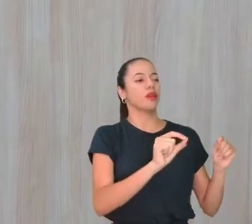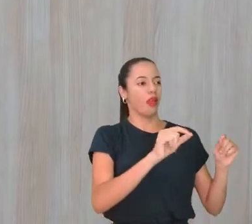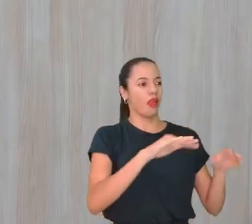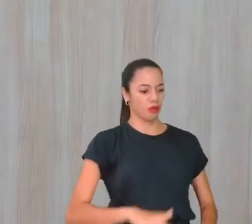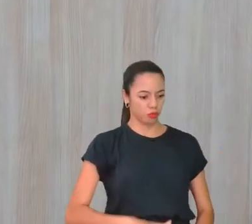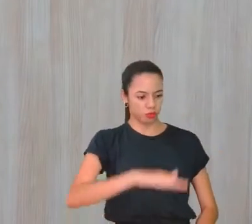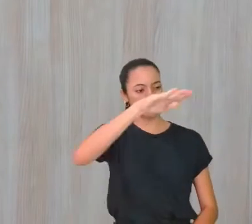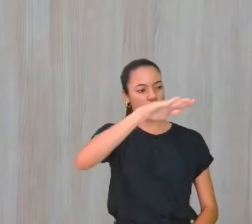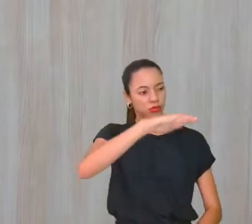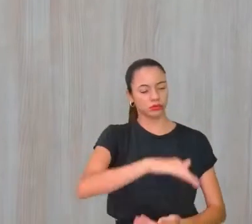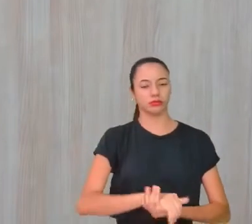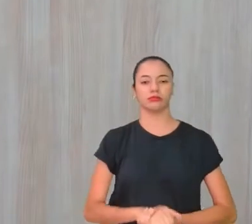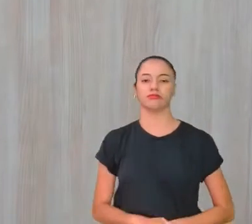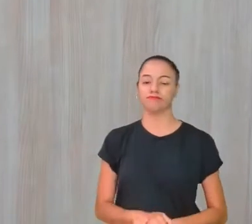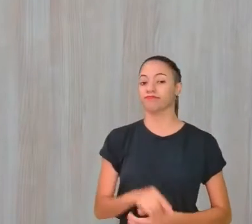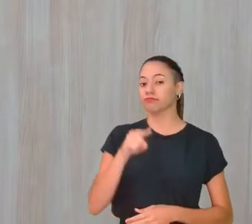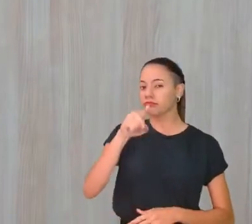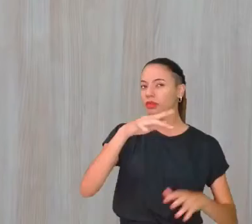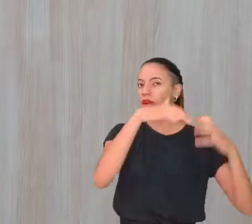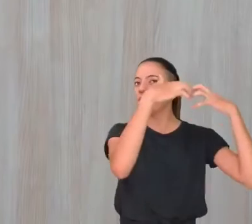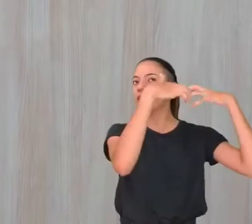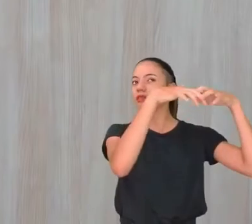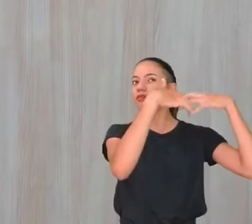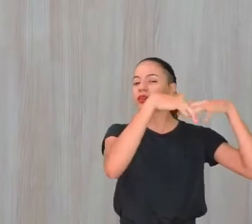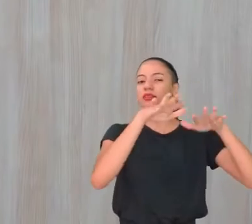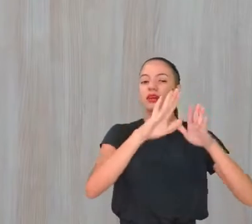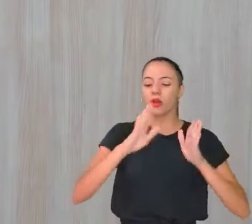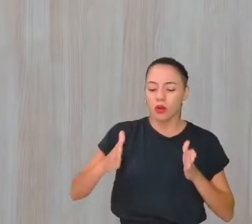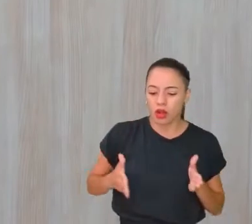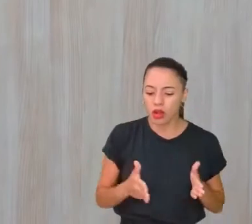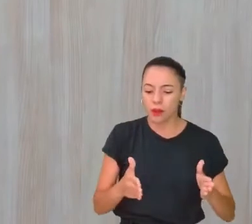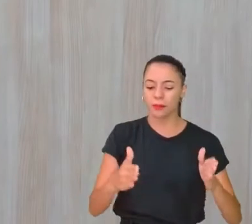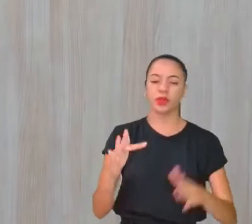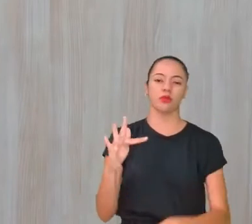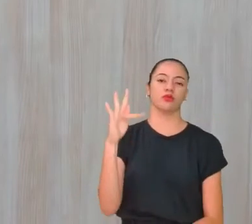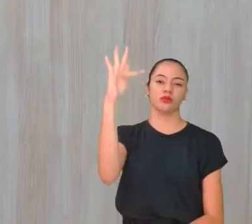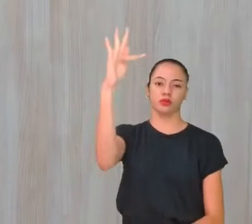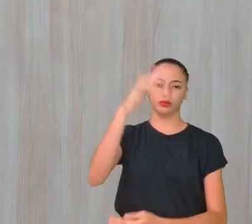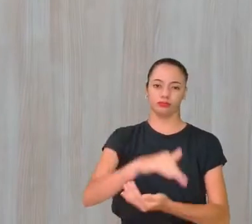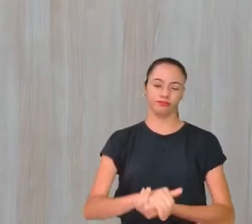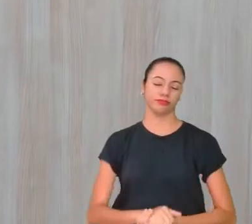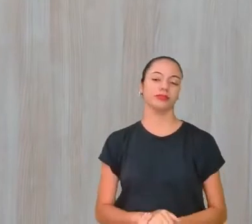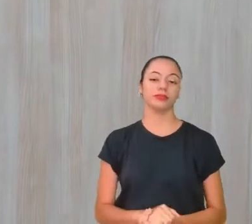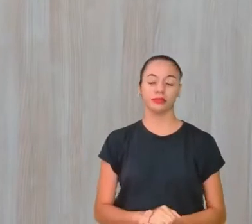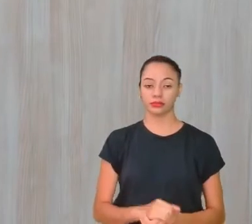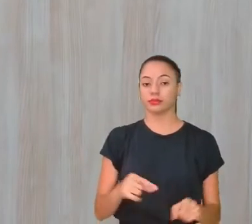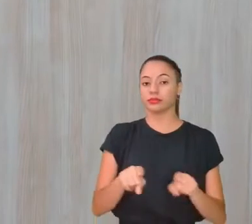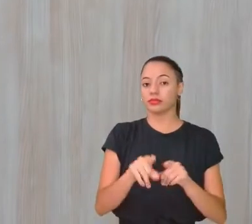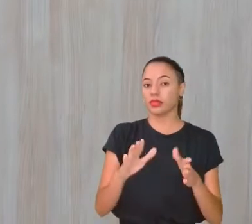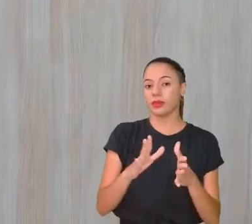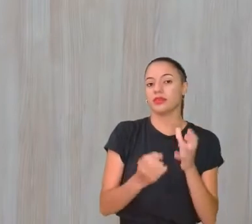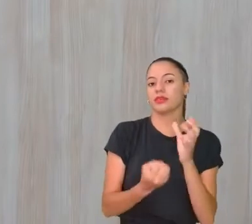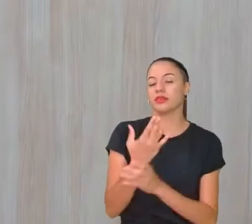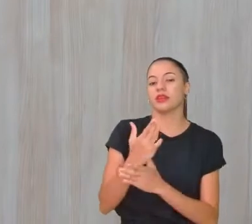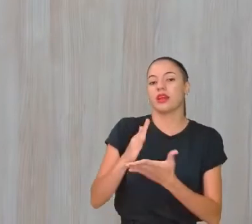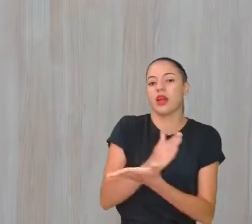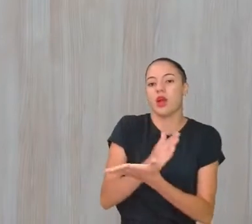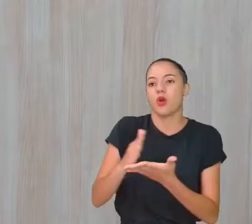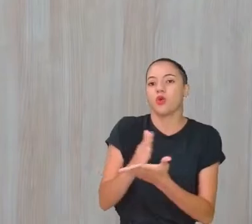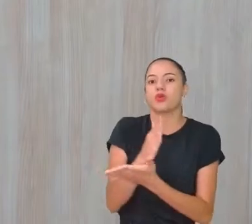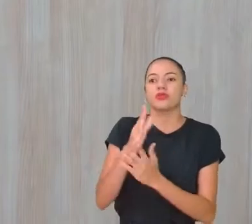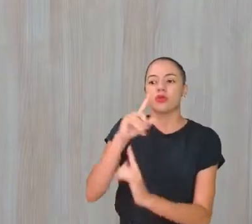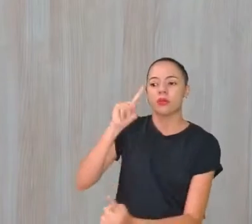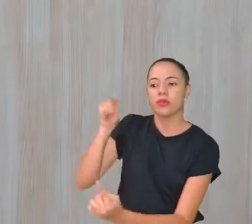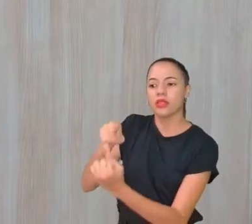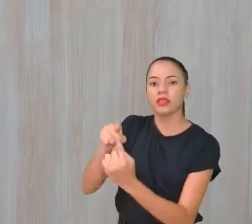é justamente para você refletir sobre o seu caminho futuro, né, e criar metas e